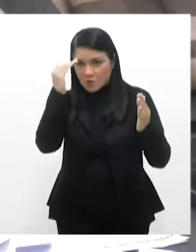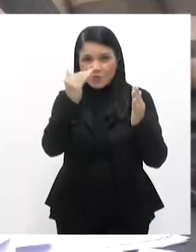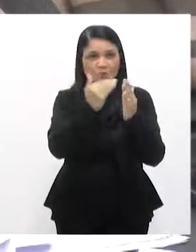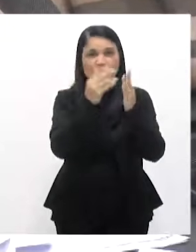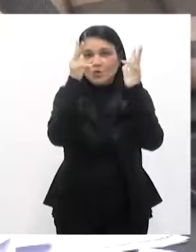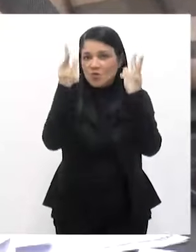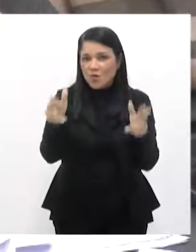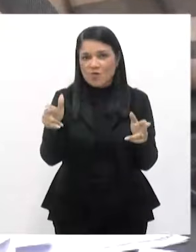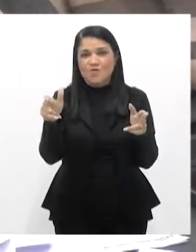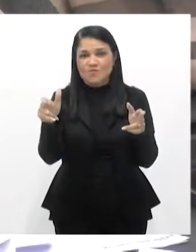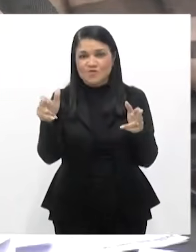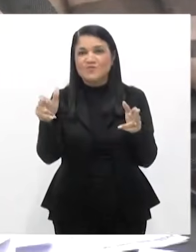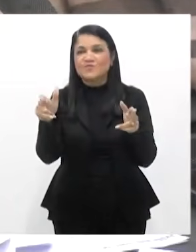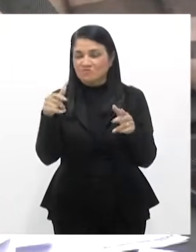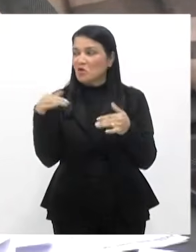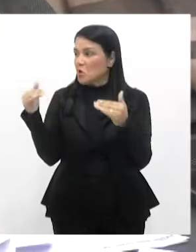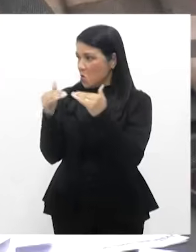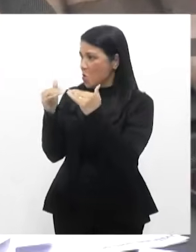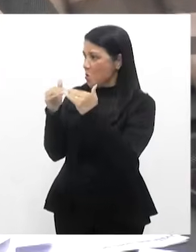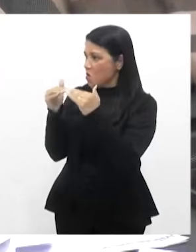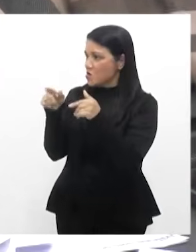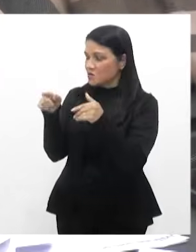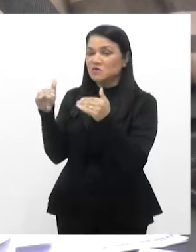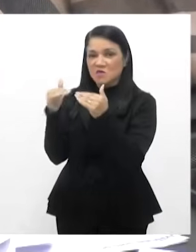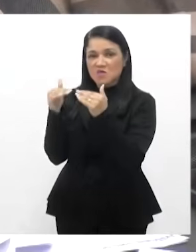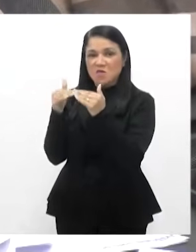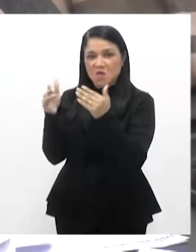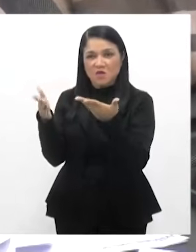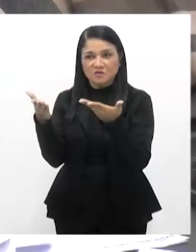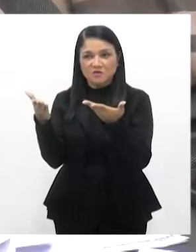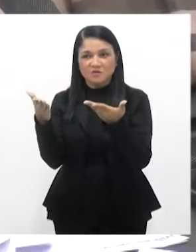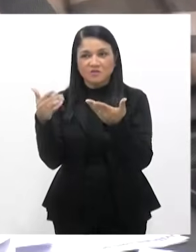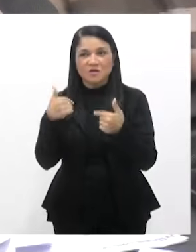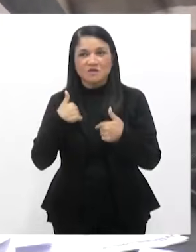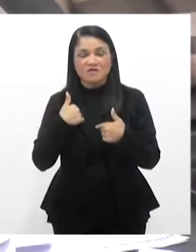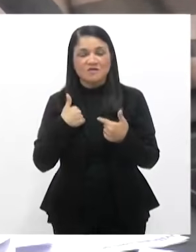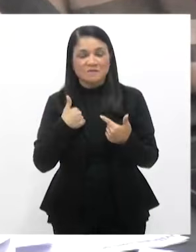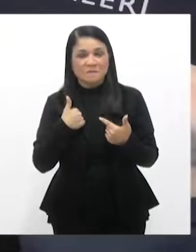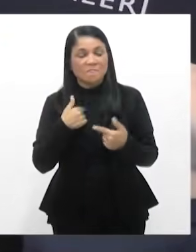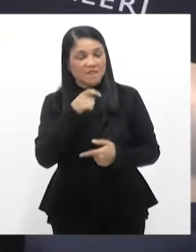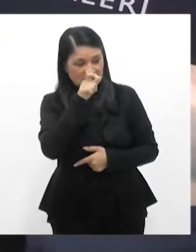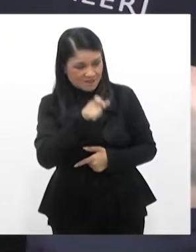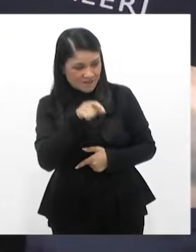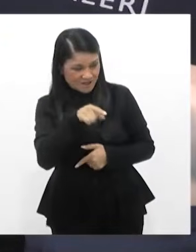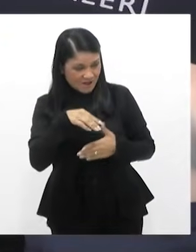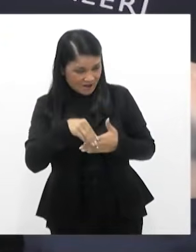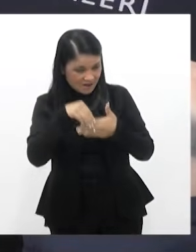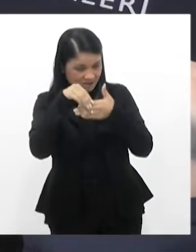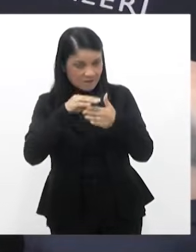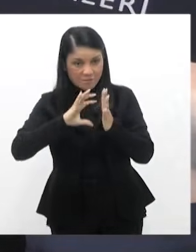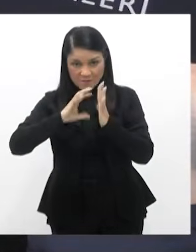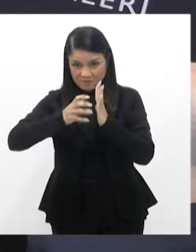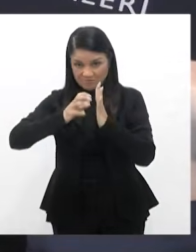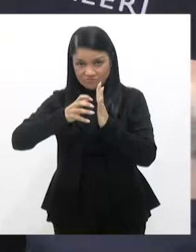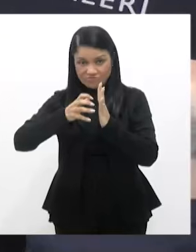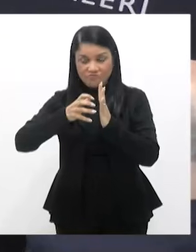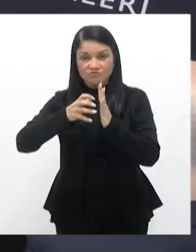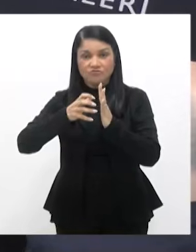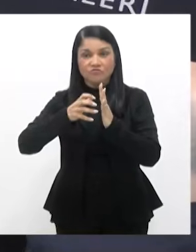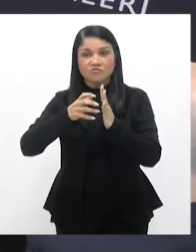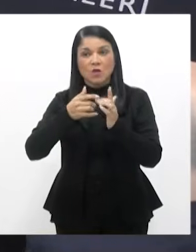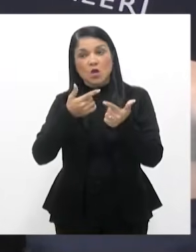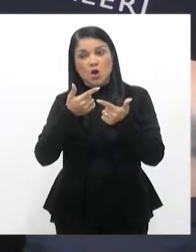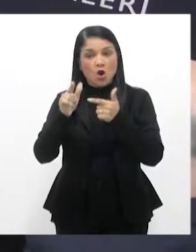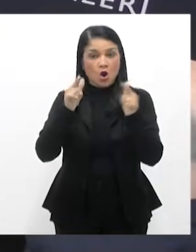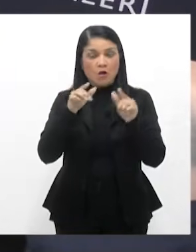Excelência. Se meu partido Vossa Excelência mandar é líder. Deixar de ser líder, eu não serei mais líder. Vossa Excelência é líder do seu partido, assim como em